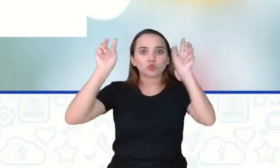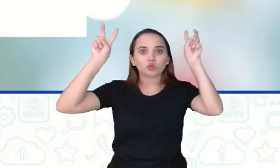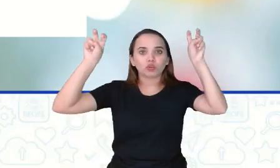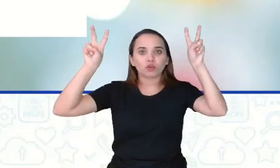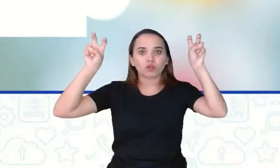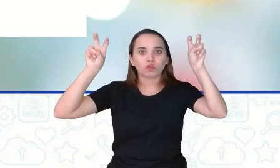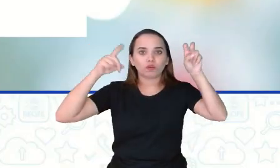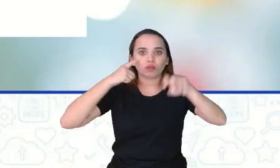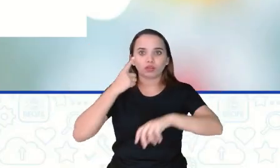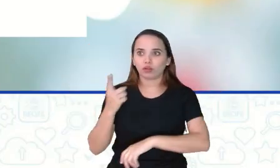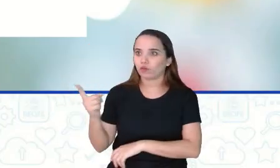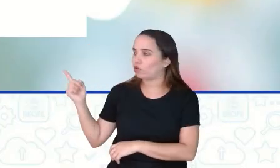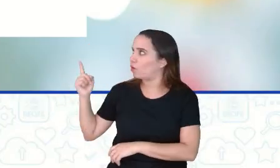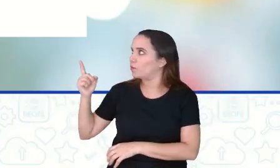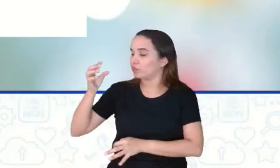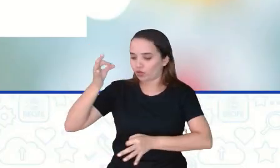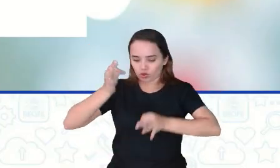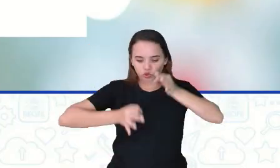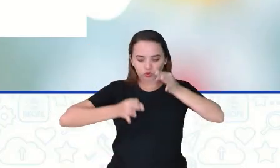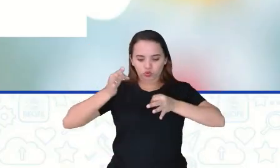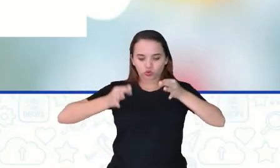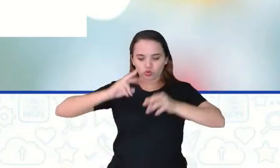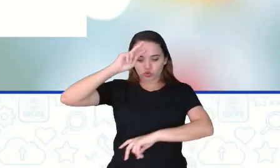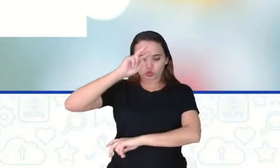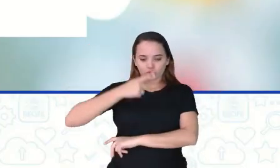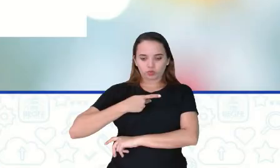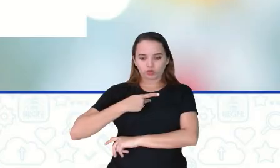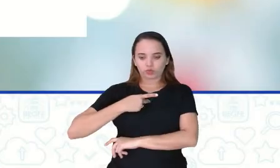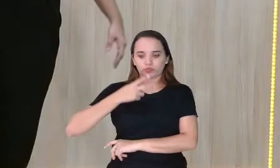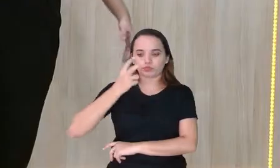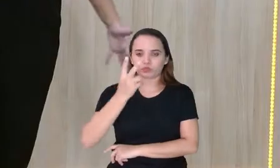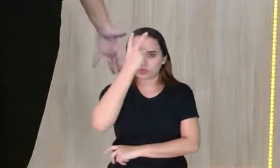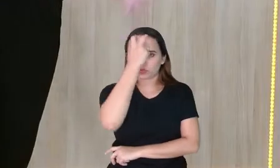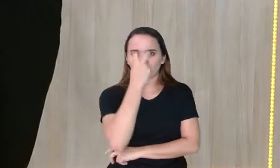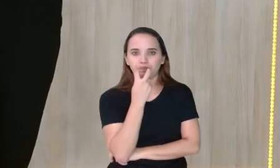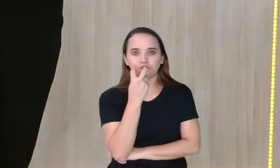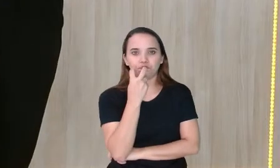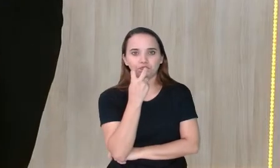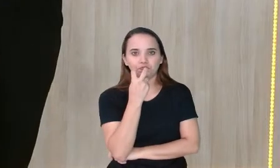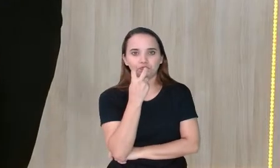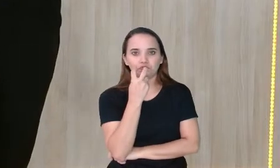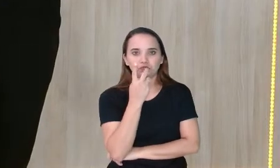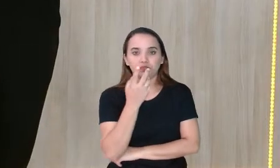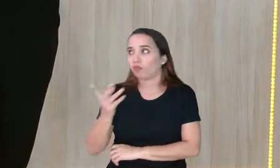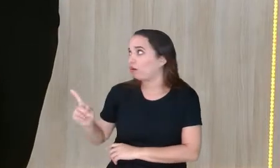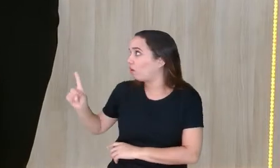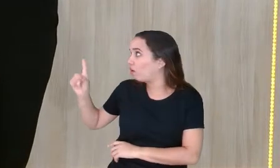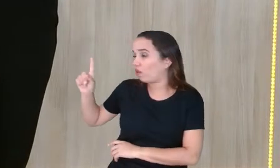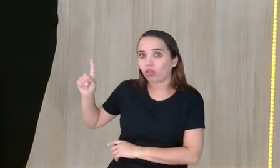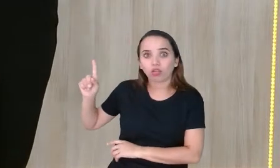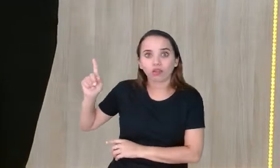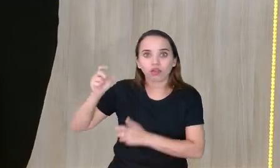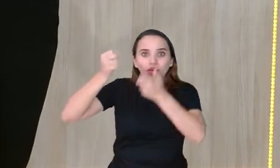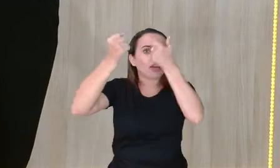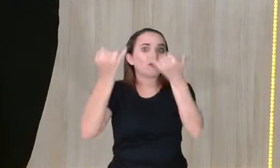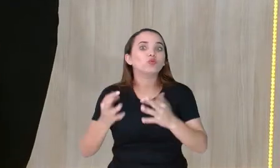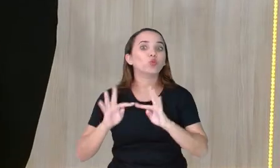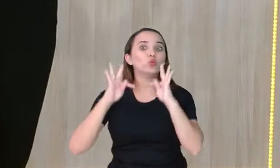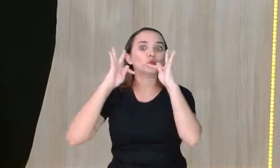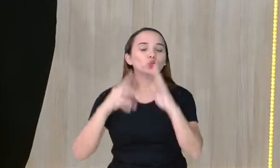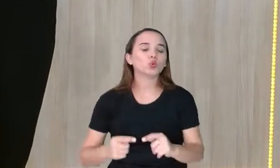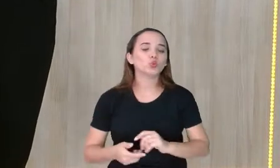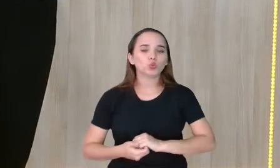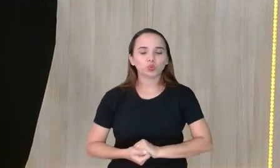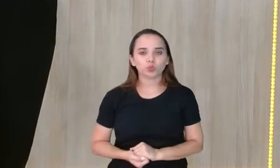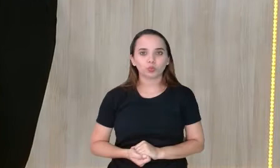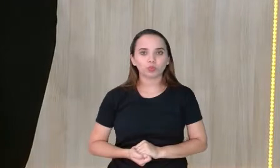palavra. Justiça dos homens. Cega. Aqui ele falou tudo. O que ele quer dizer é que a justiça dos homens